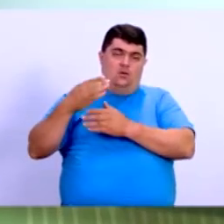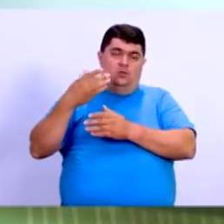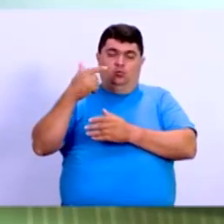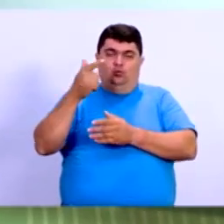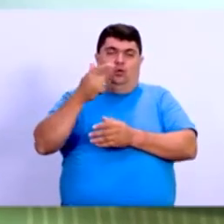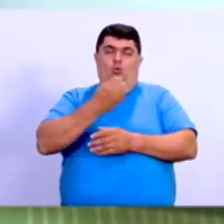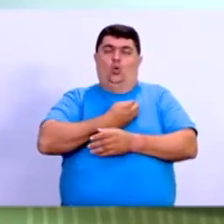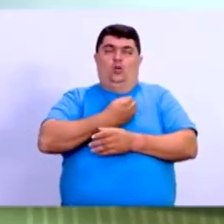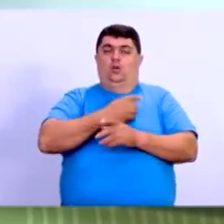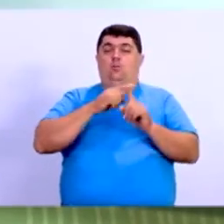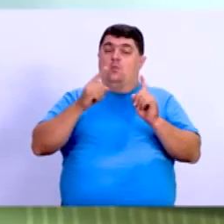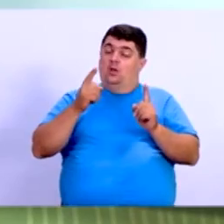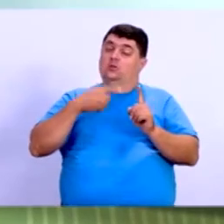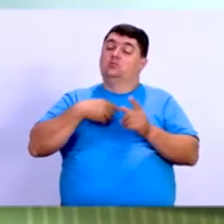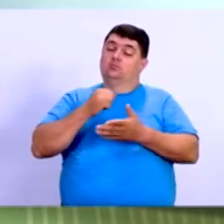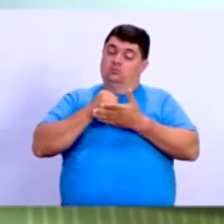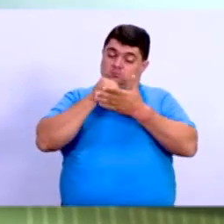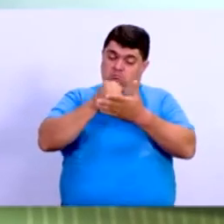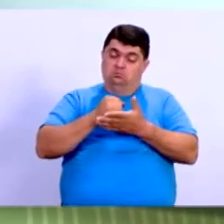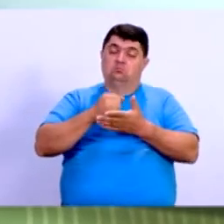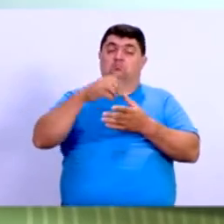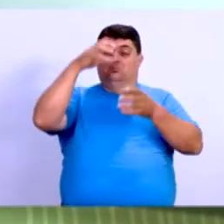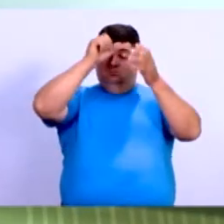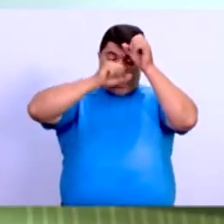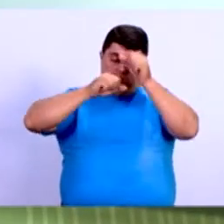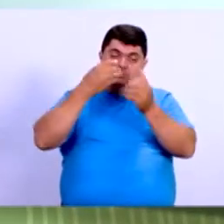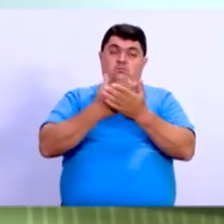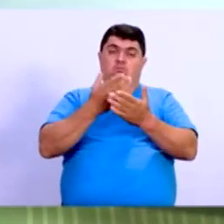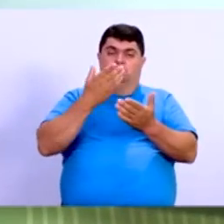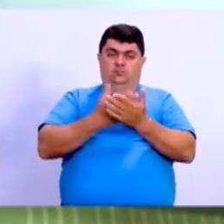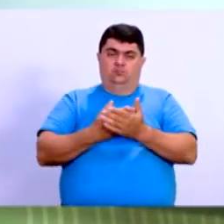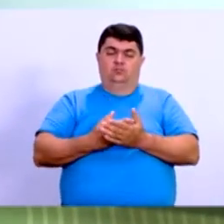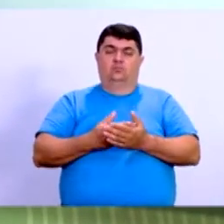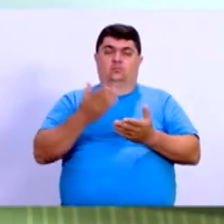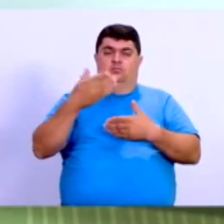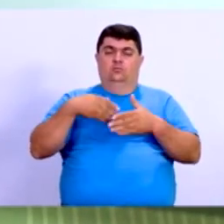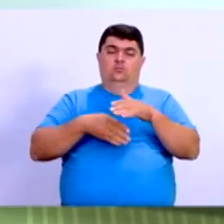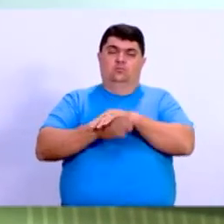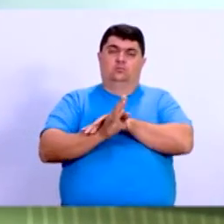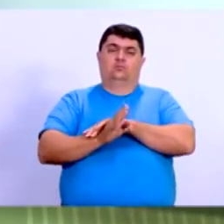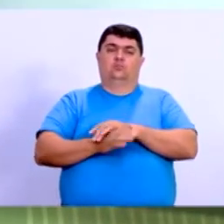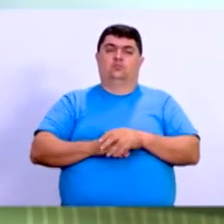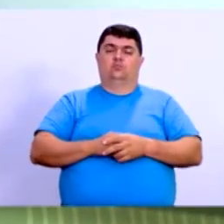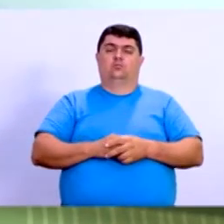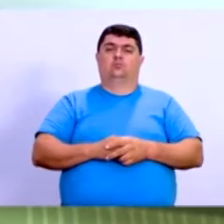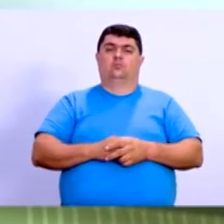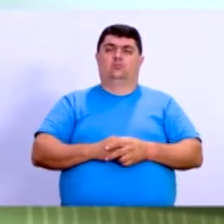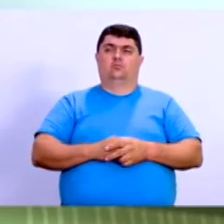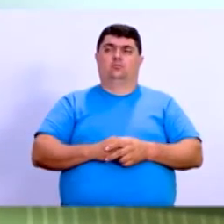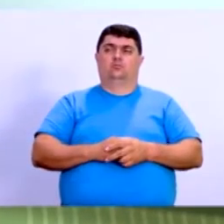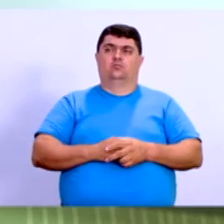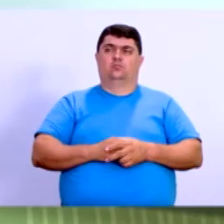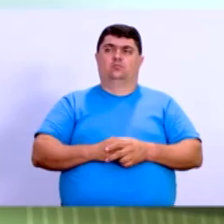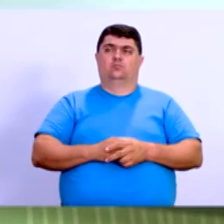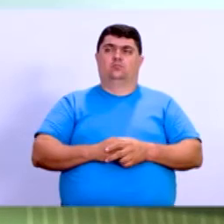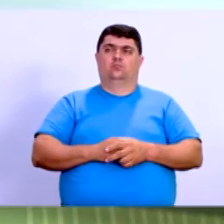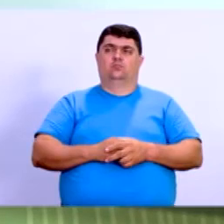nota, tenha ajudado para estudar para a prova de hoje. Tá?